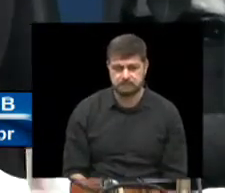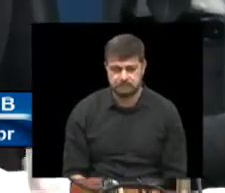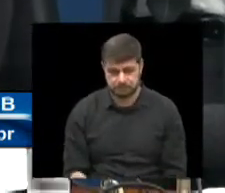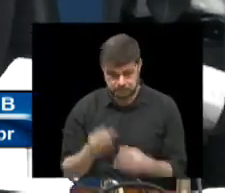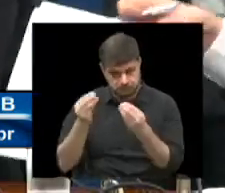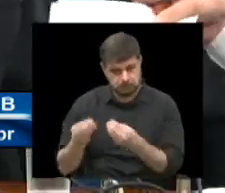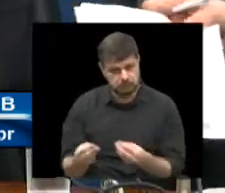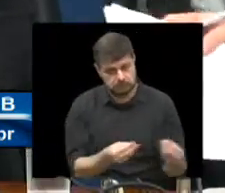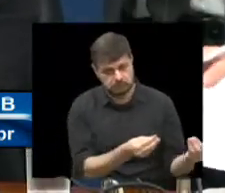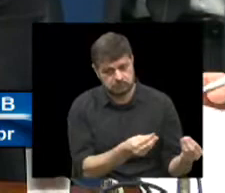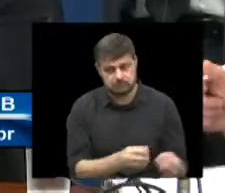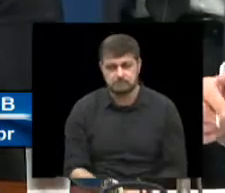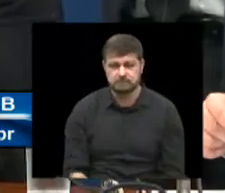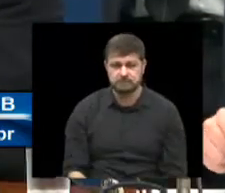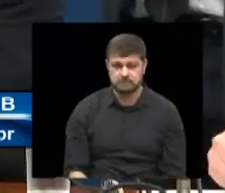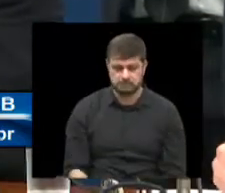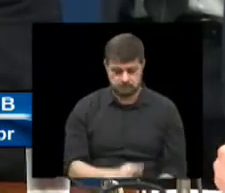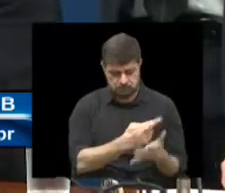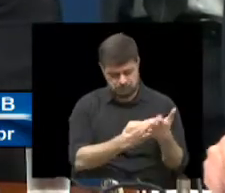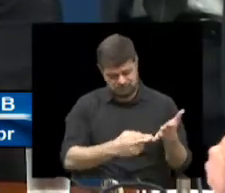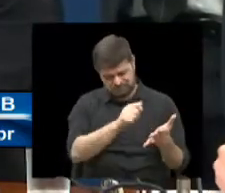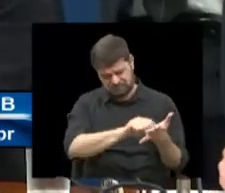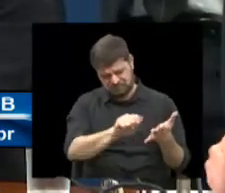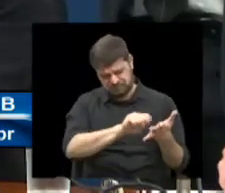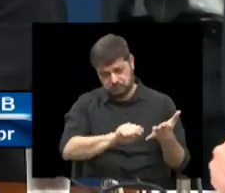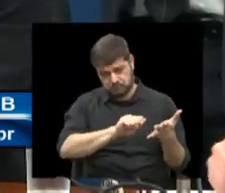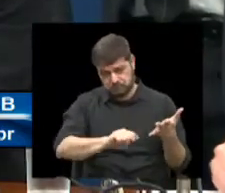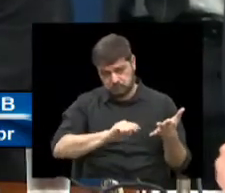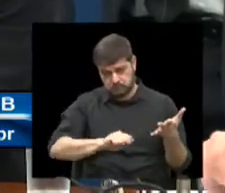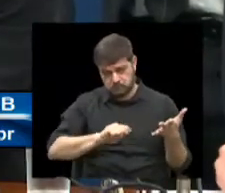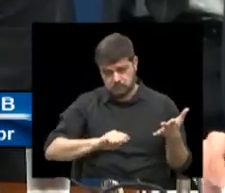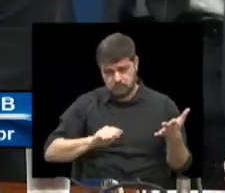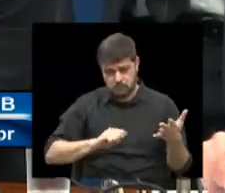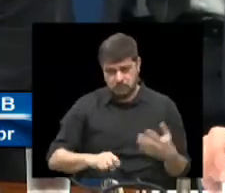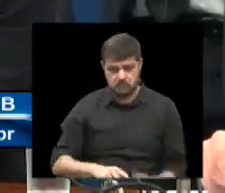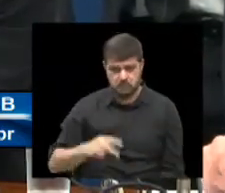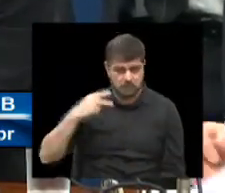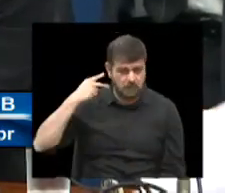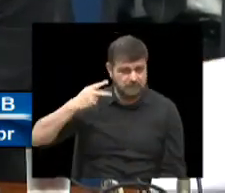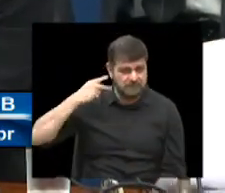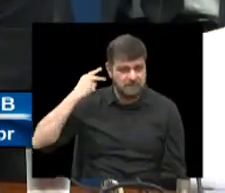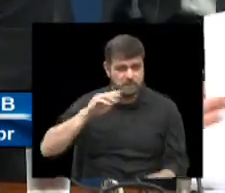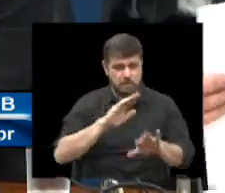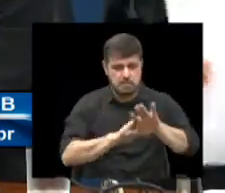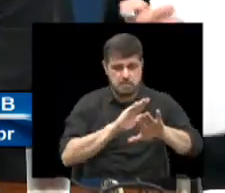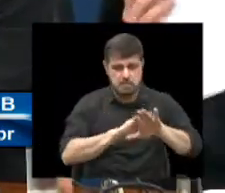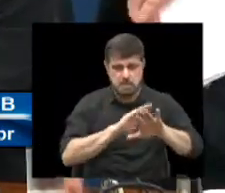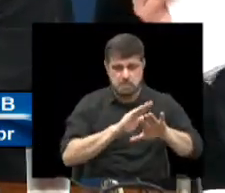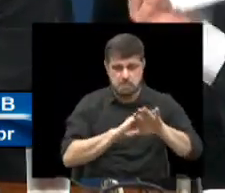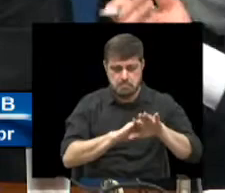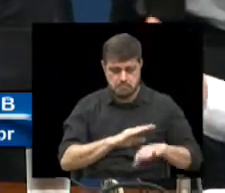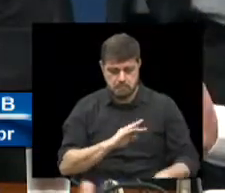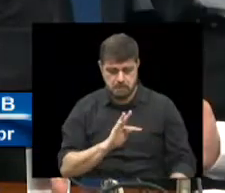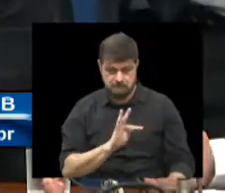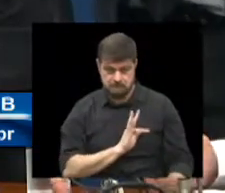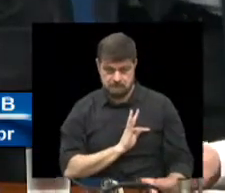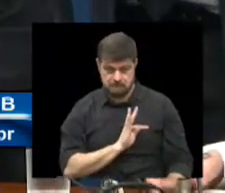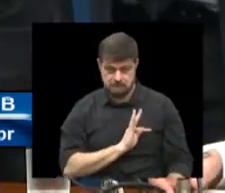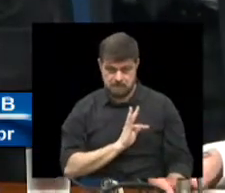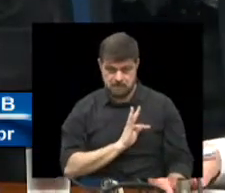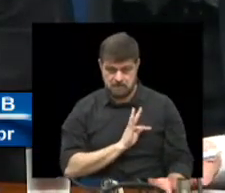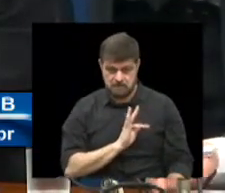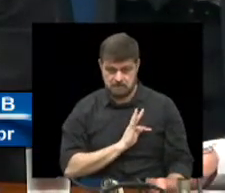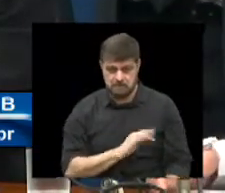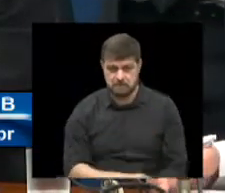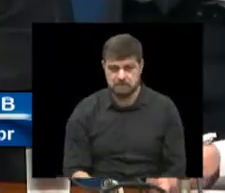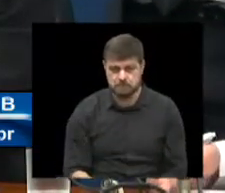Caminhe-se. Requerimento 1828 de 2017, de autoria do vereador Fernando Mendes, do